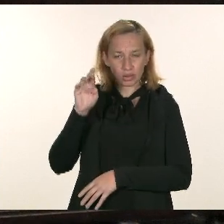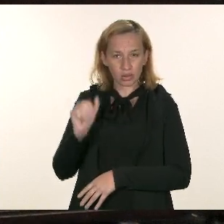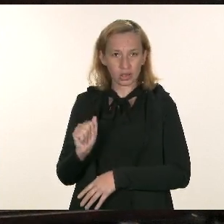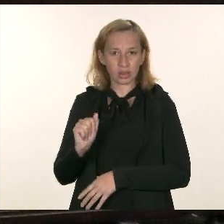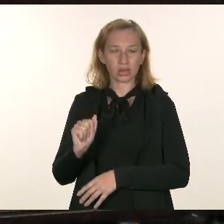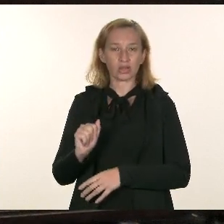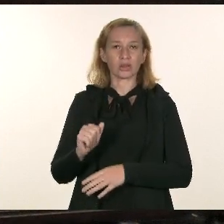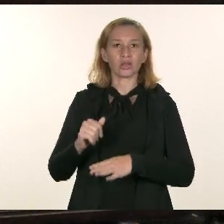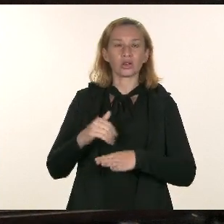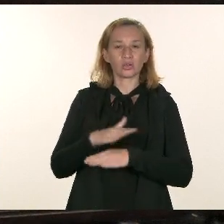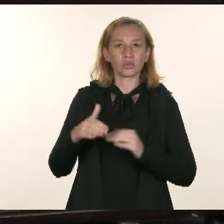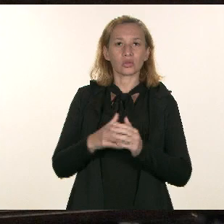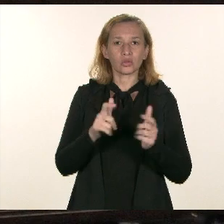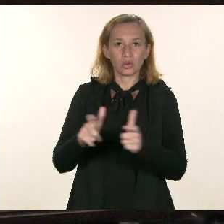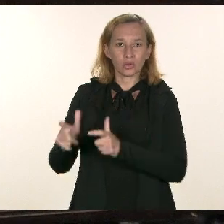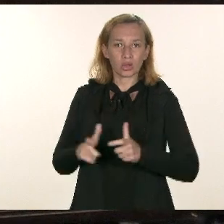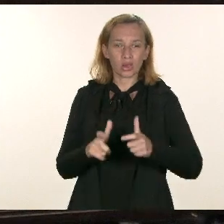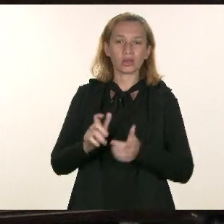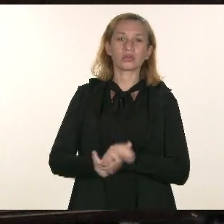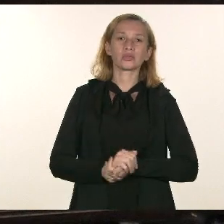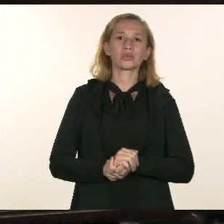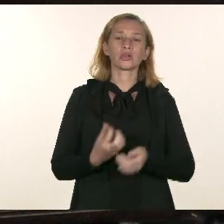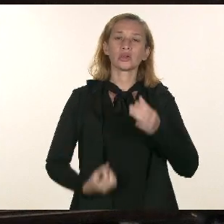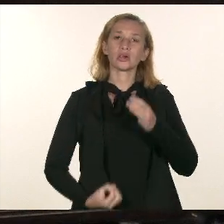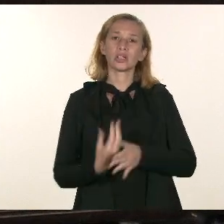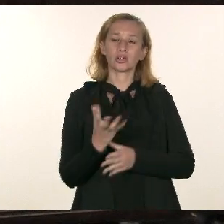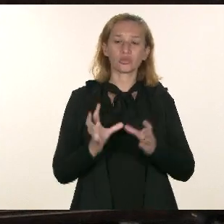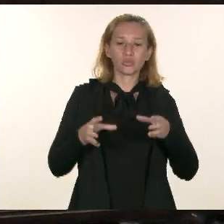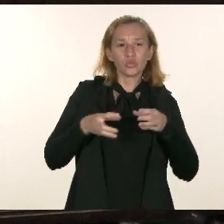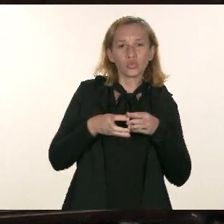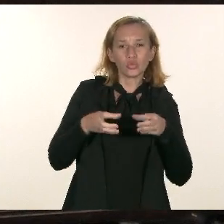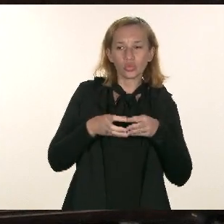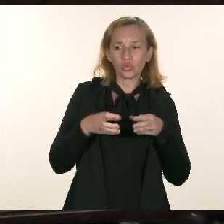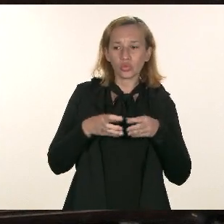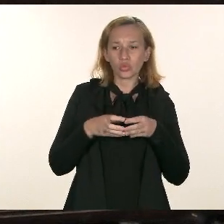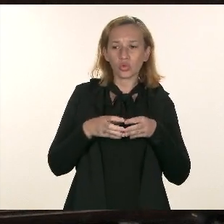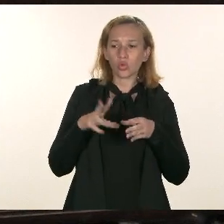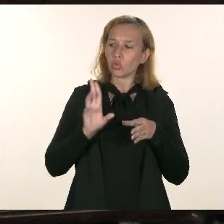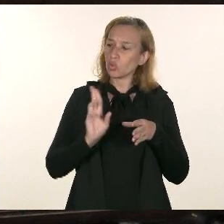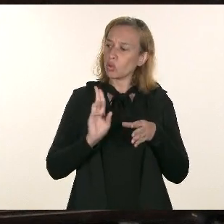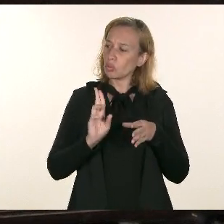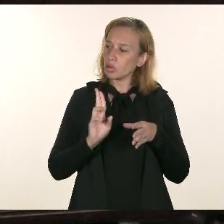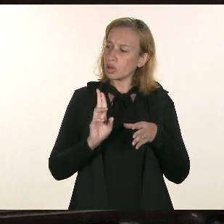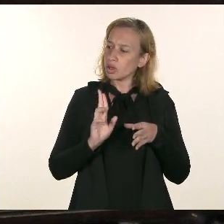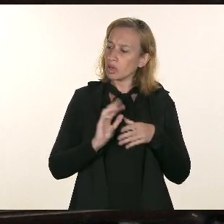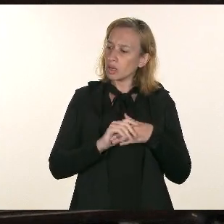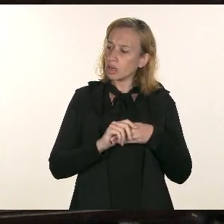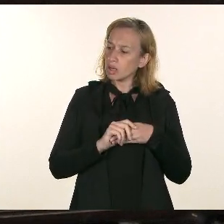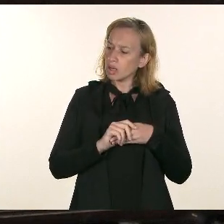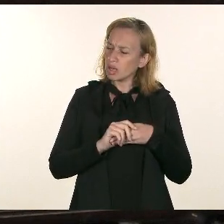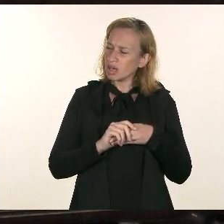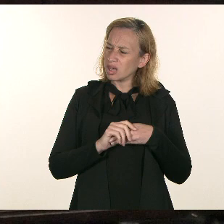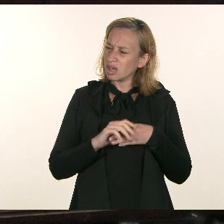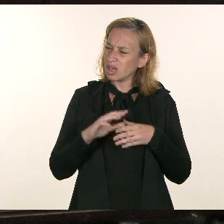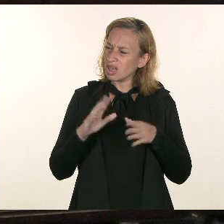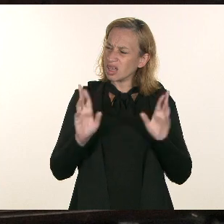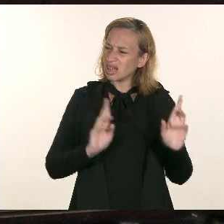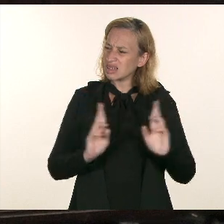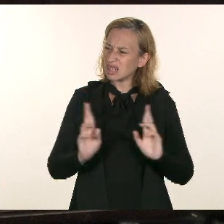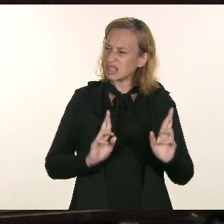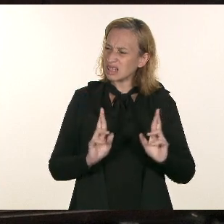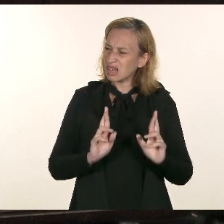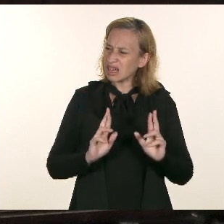arredores, inclusive instalando uma facção que tem o nome de alguma coisa relacionada a